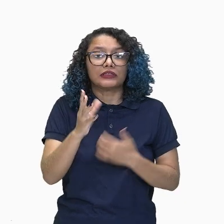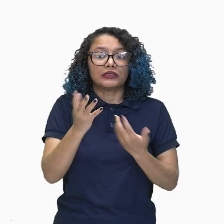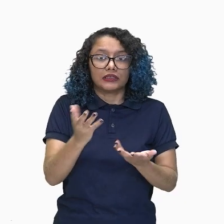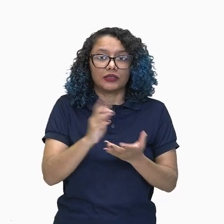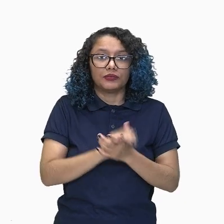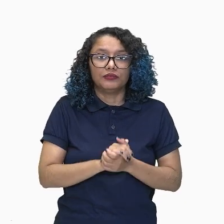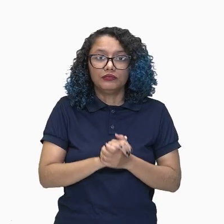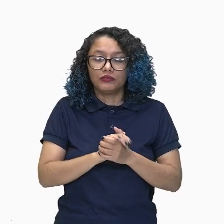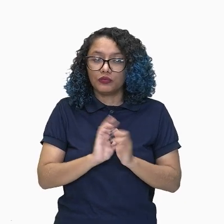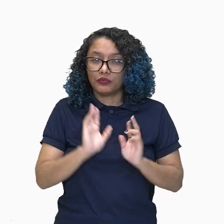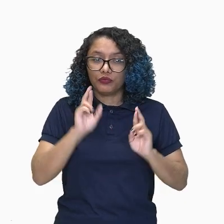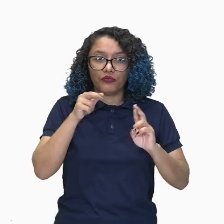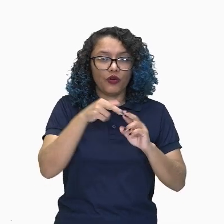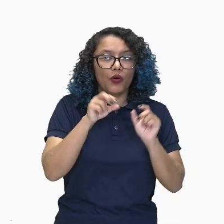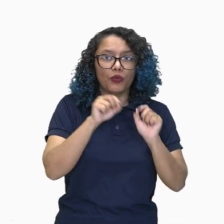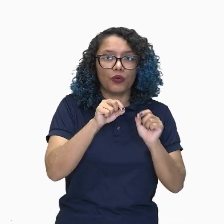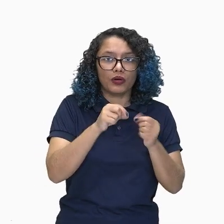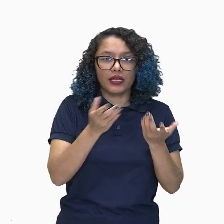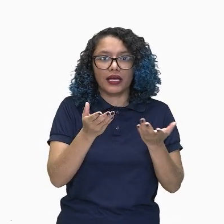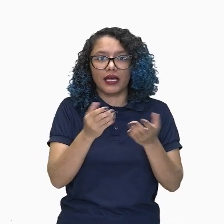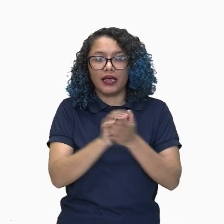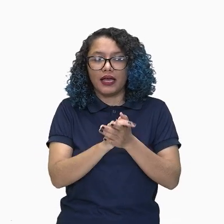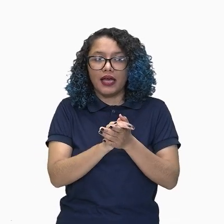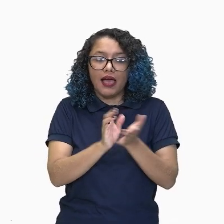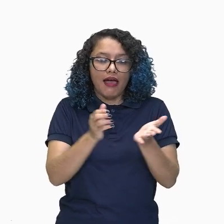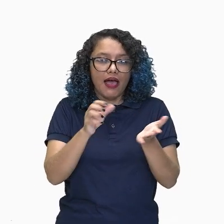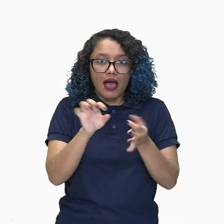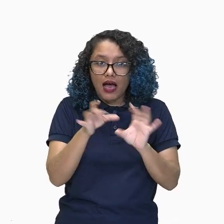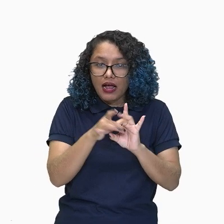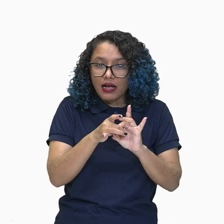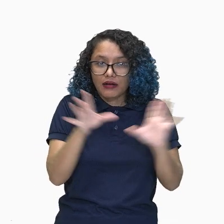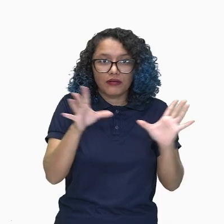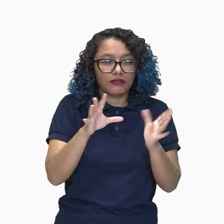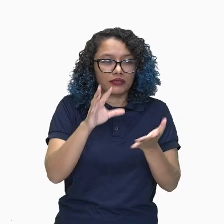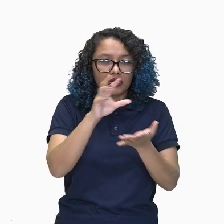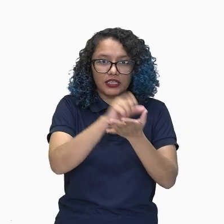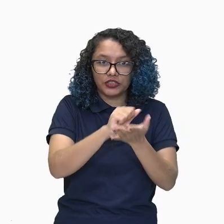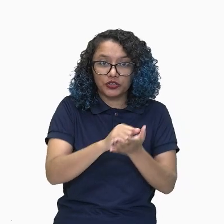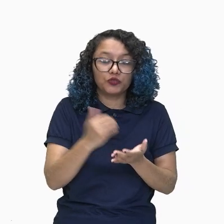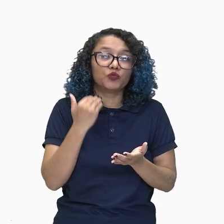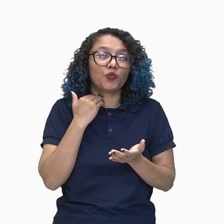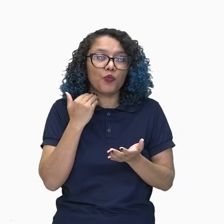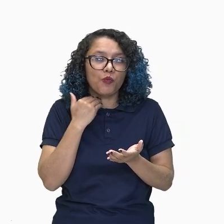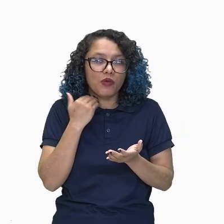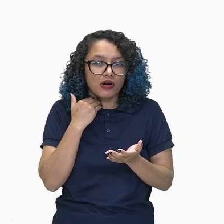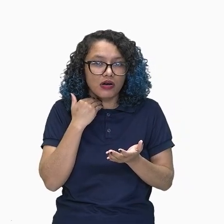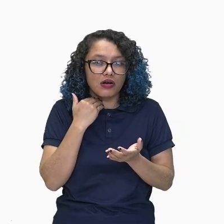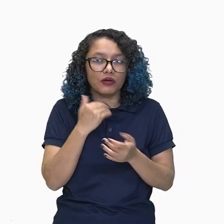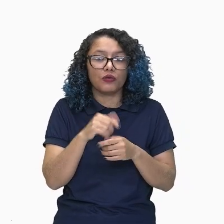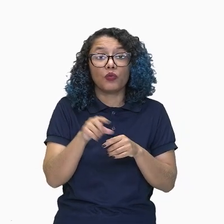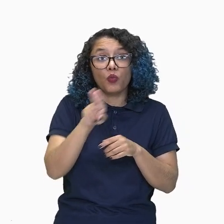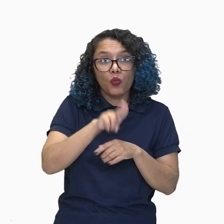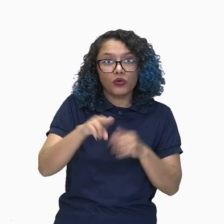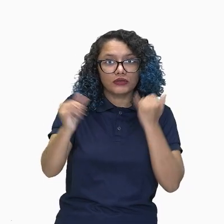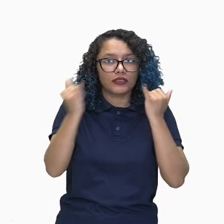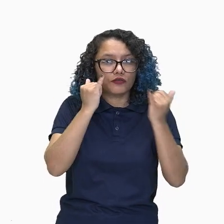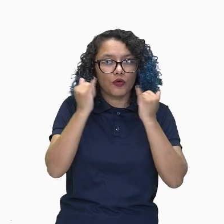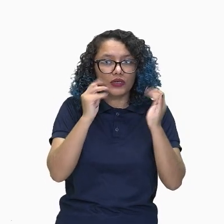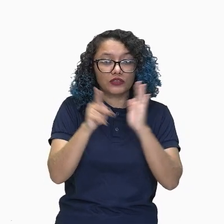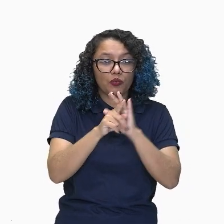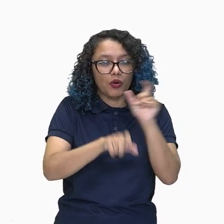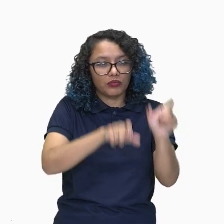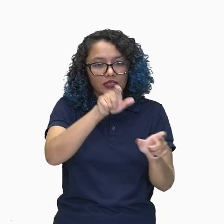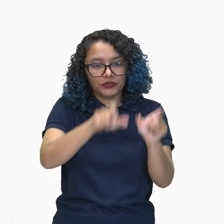a abertura de contas bancárias e a realização de empréstimos utilizando dados pessoais dos usuários, das pessoas comuns